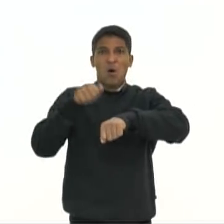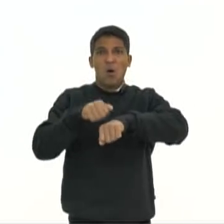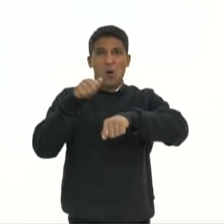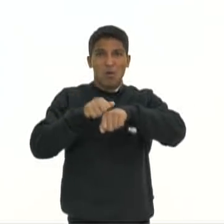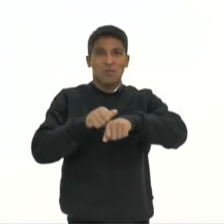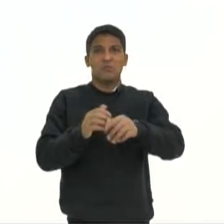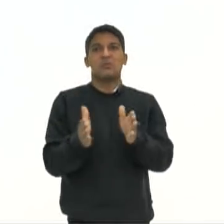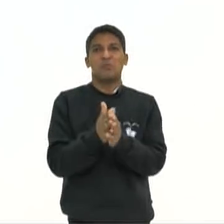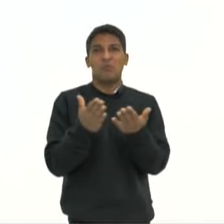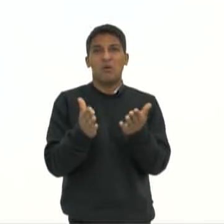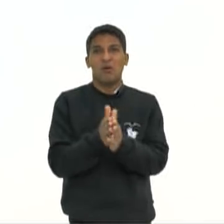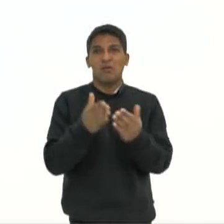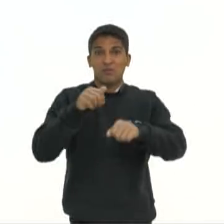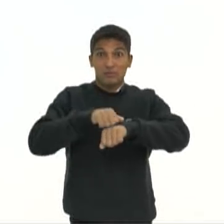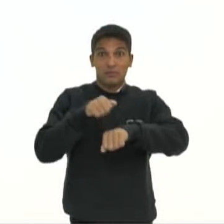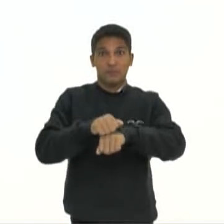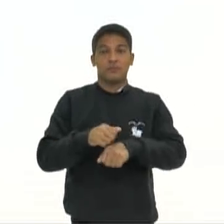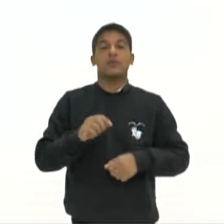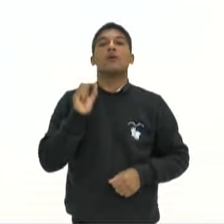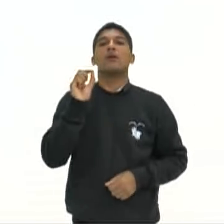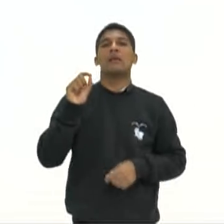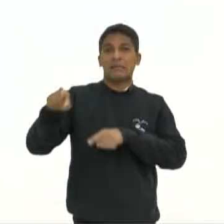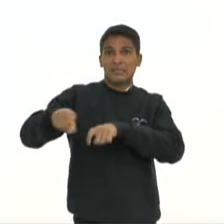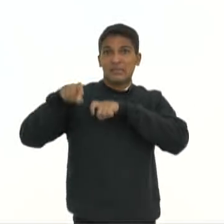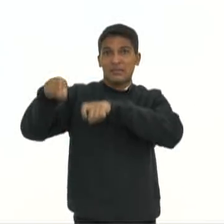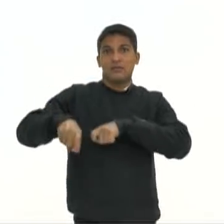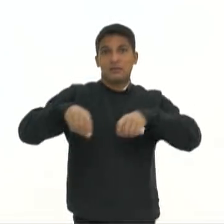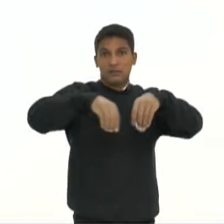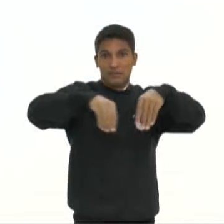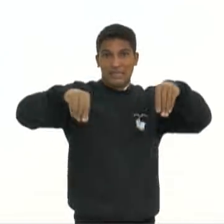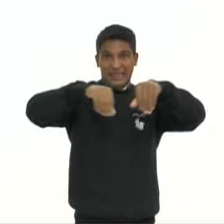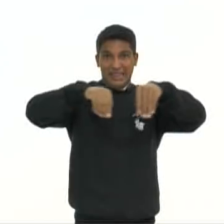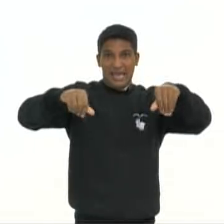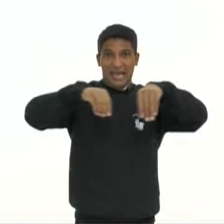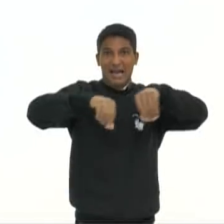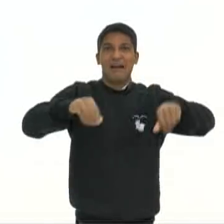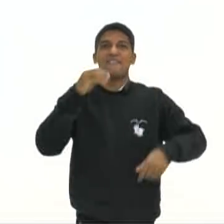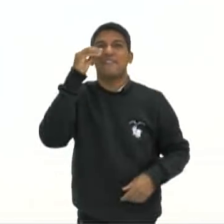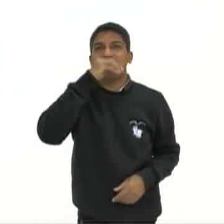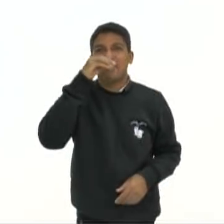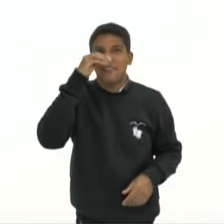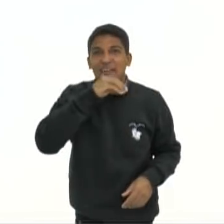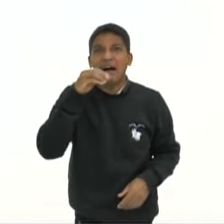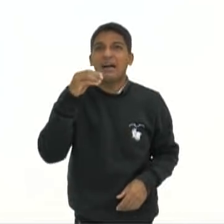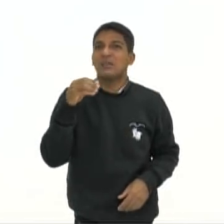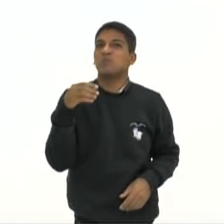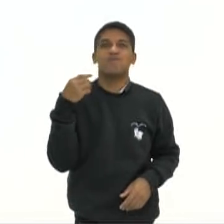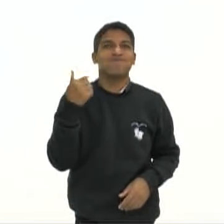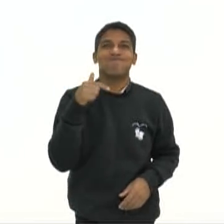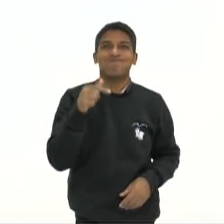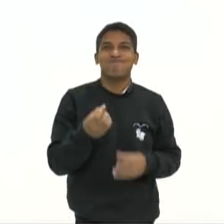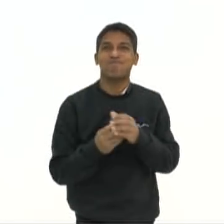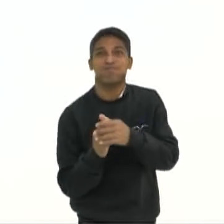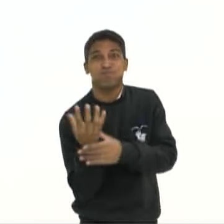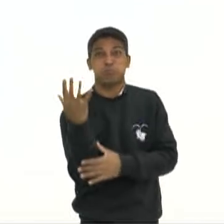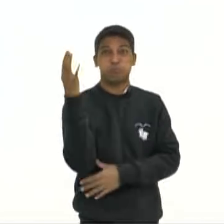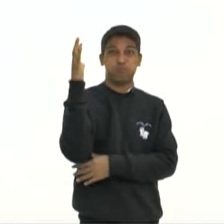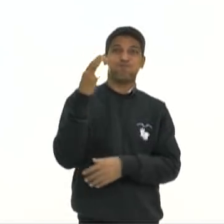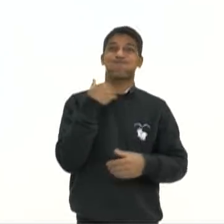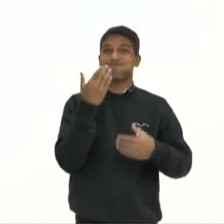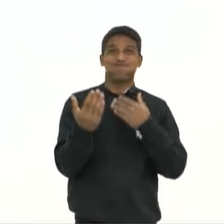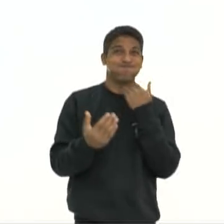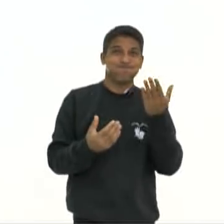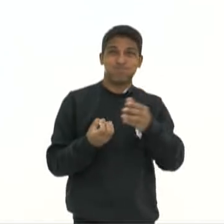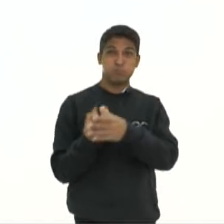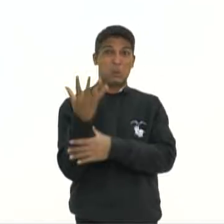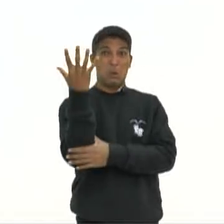Havia uma imensa dificuldade para se tirar dela sustento. Os trabalhadores eram esmagados sob o